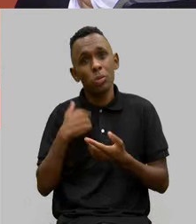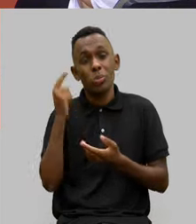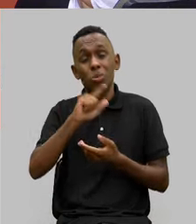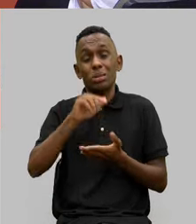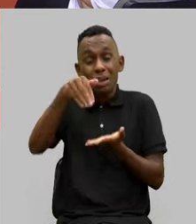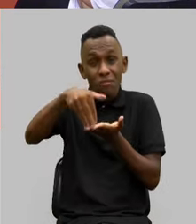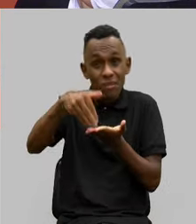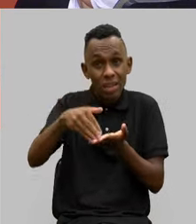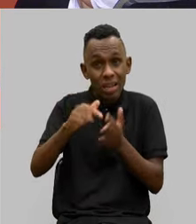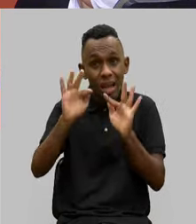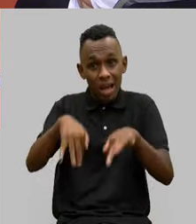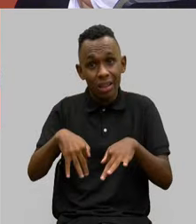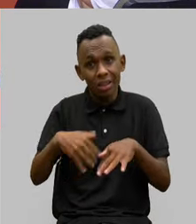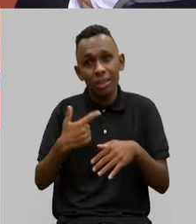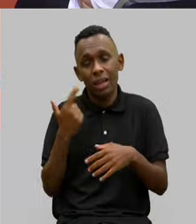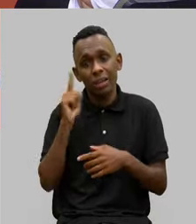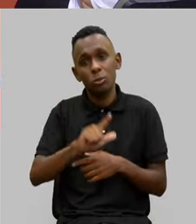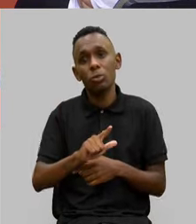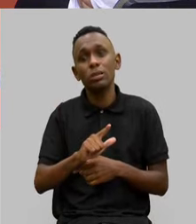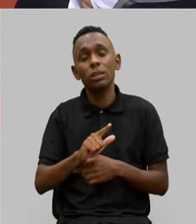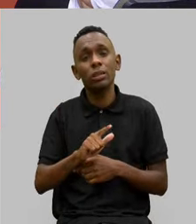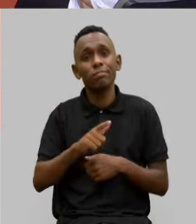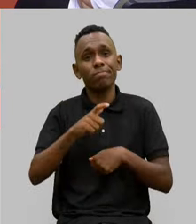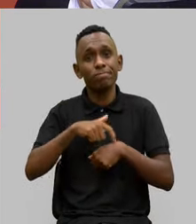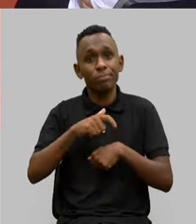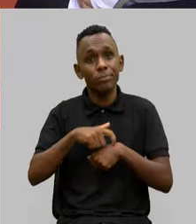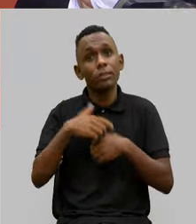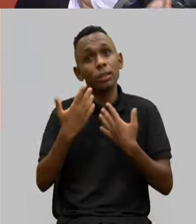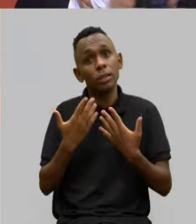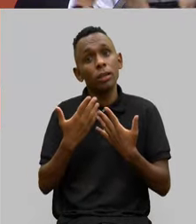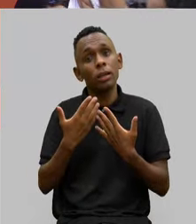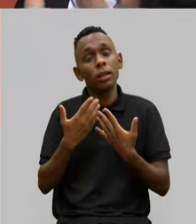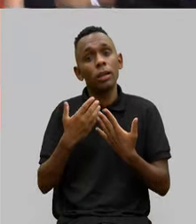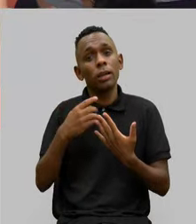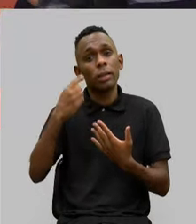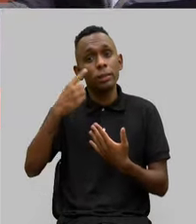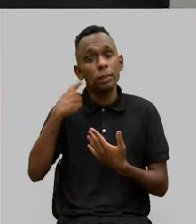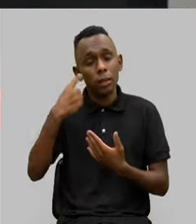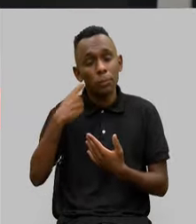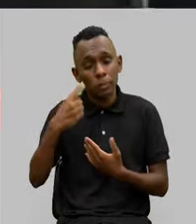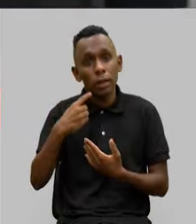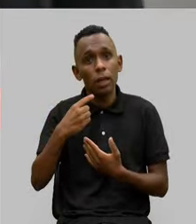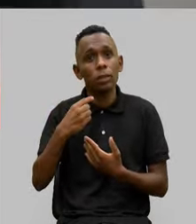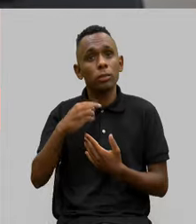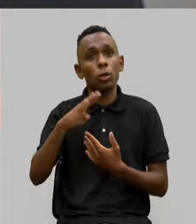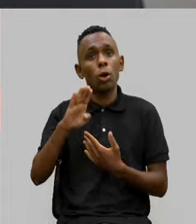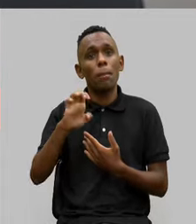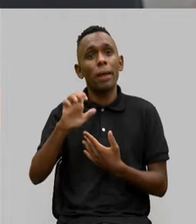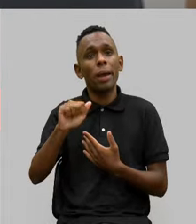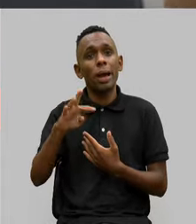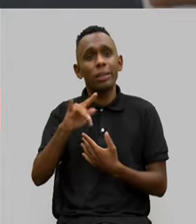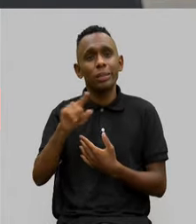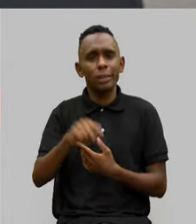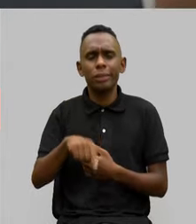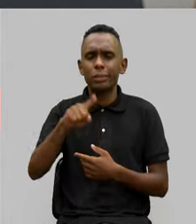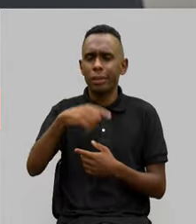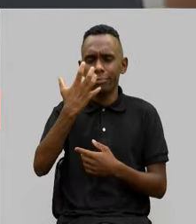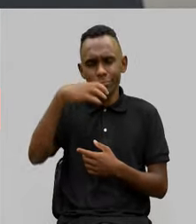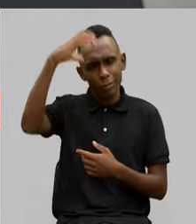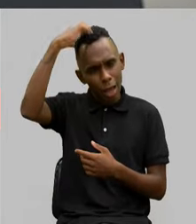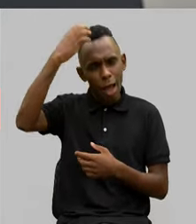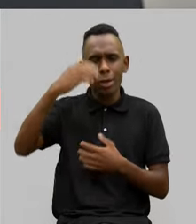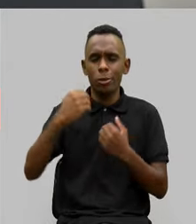o final a a deputada Beatriz é a rainha aqui das audiências ela tá sempre